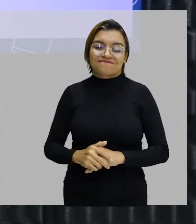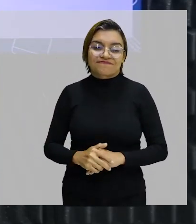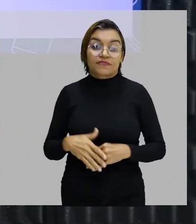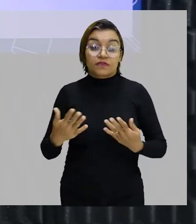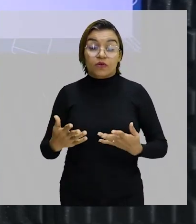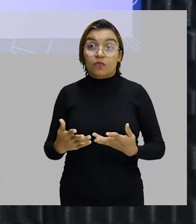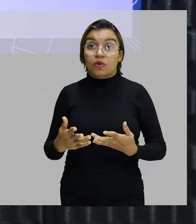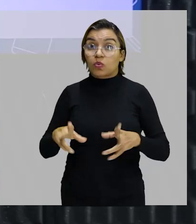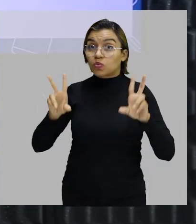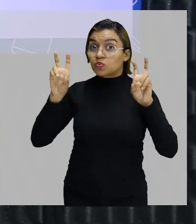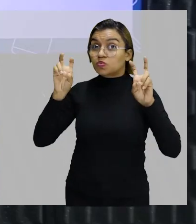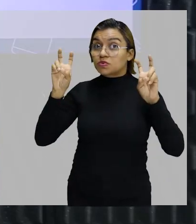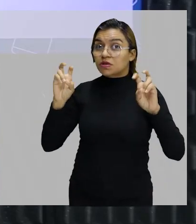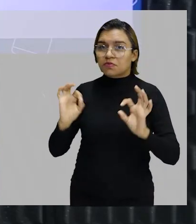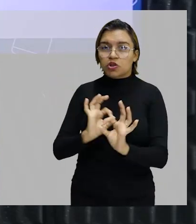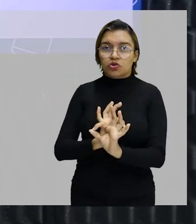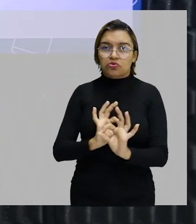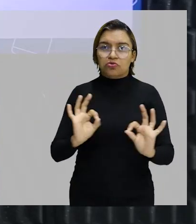assunto, olha,